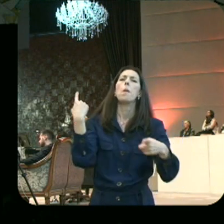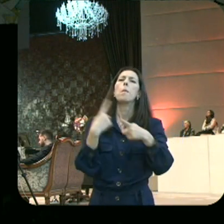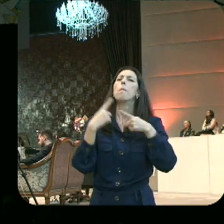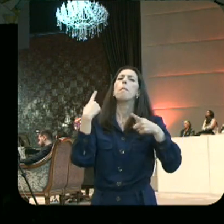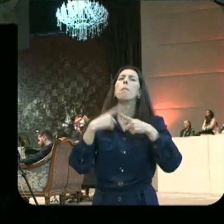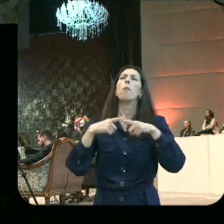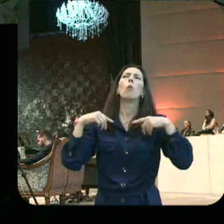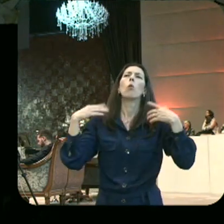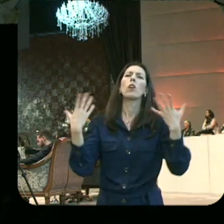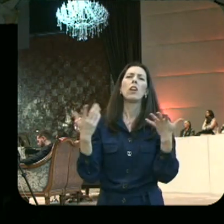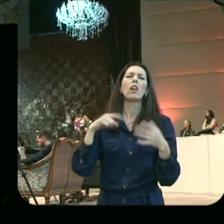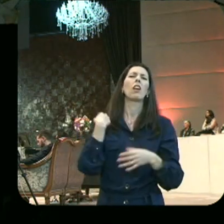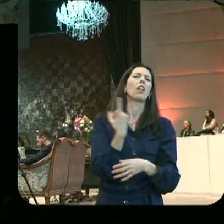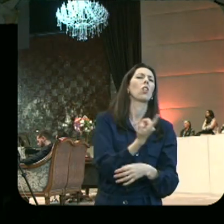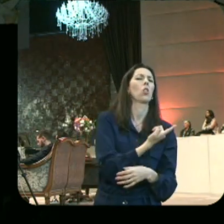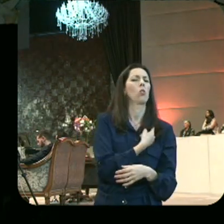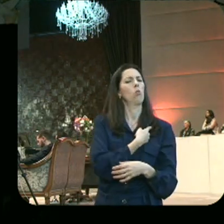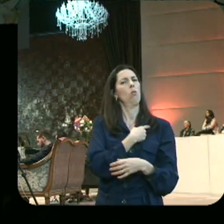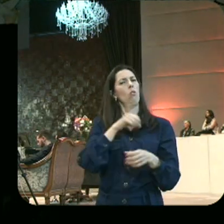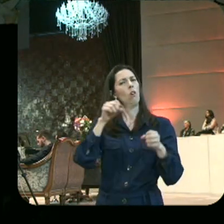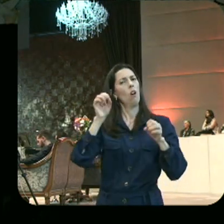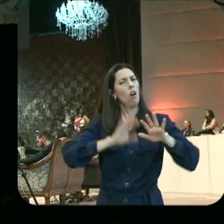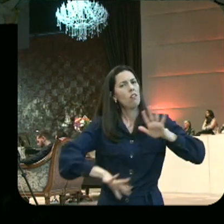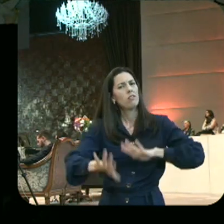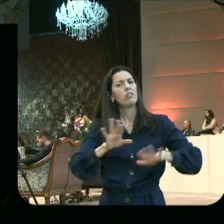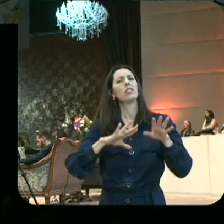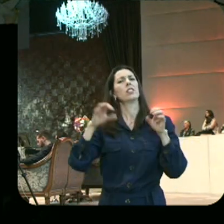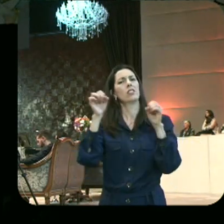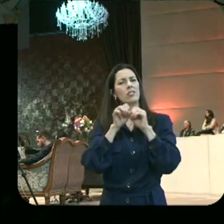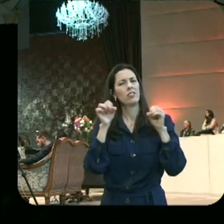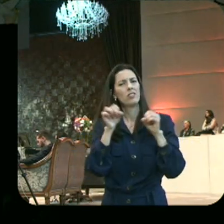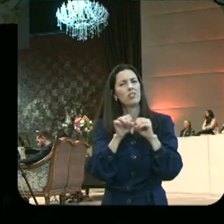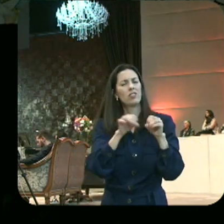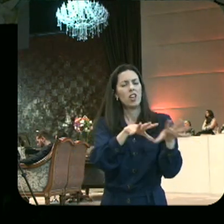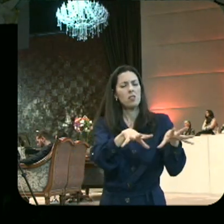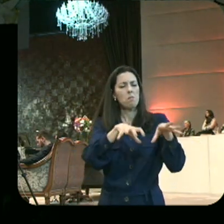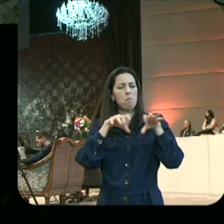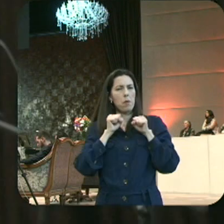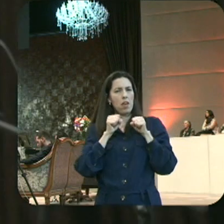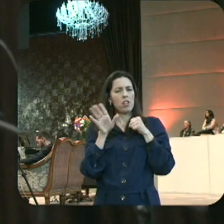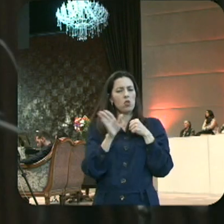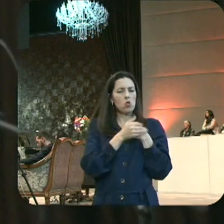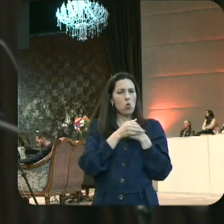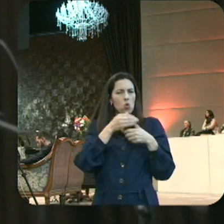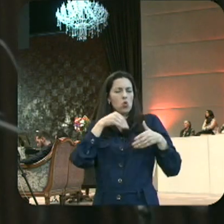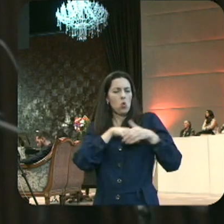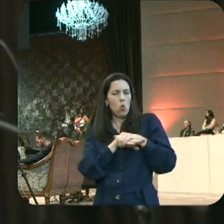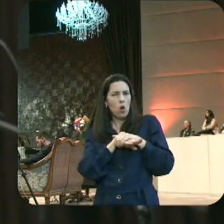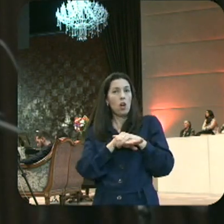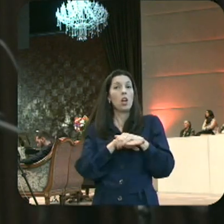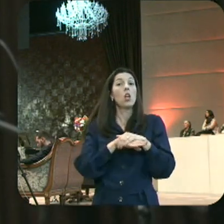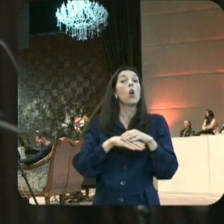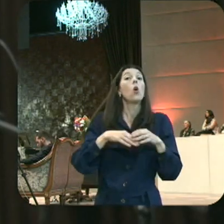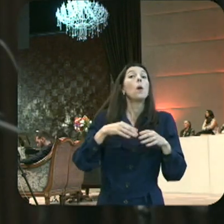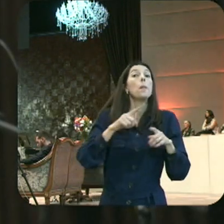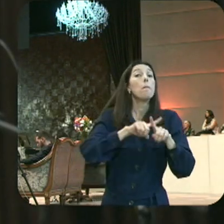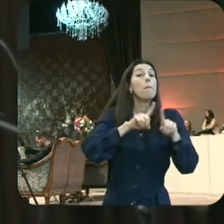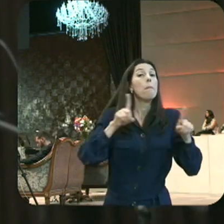deter o que é dedicado, consagrado ou santificado ao Senhor se